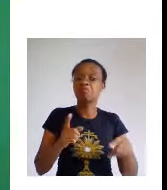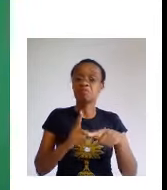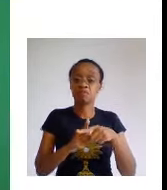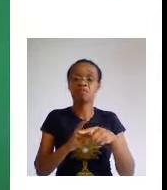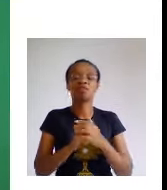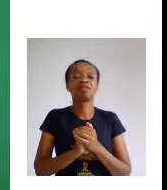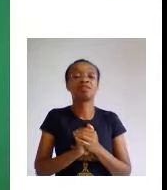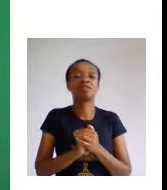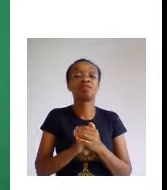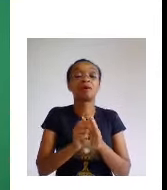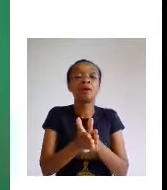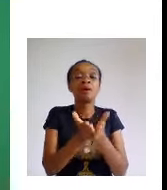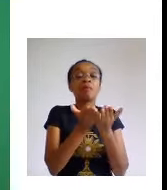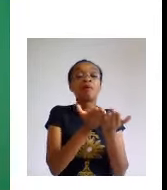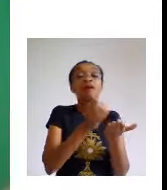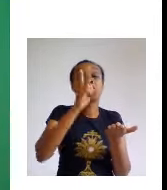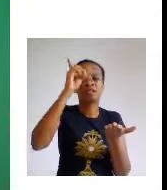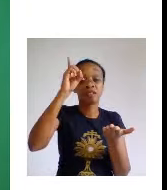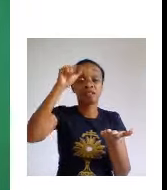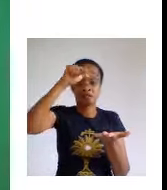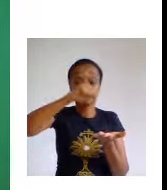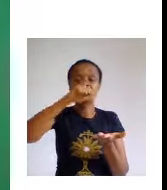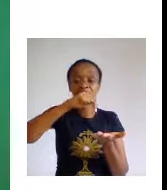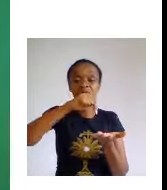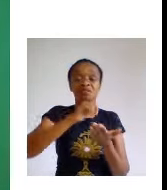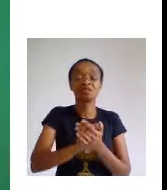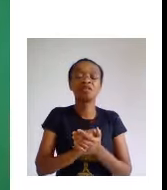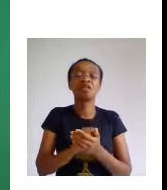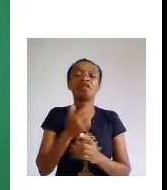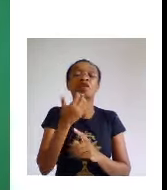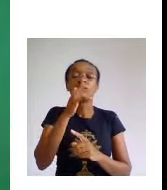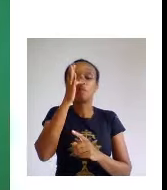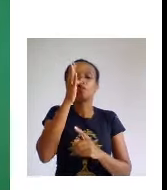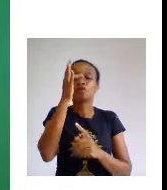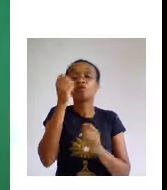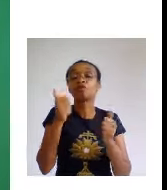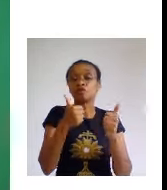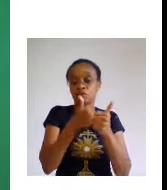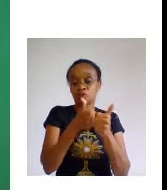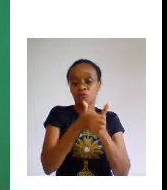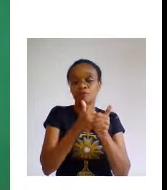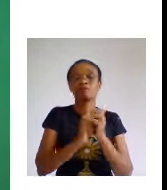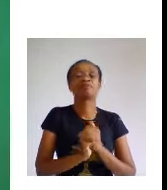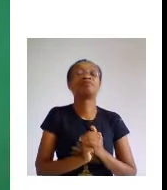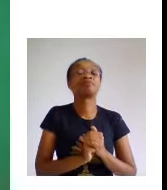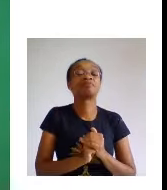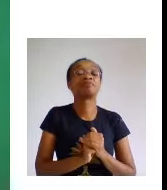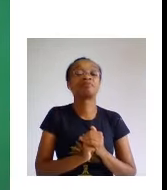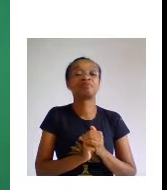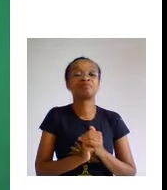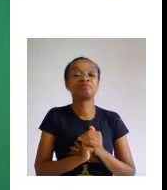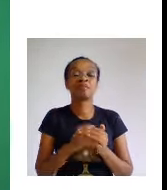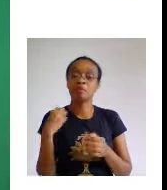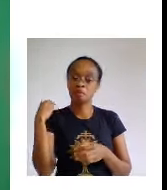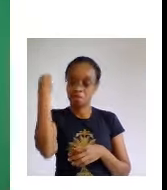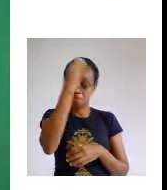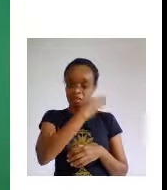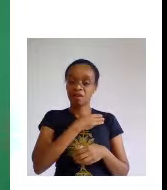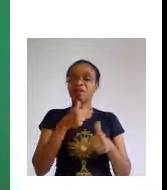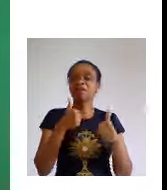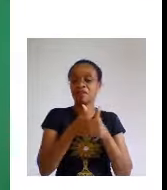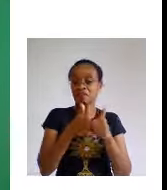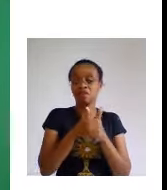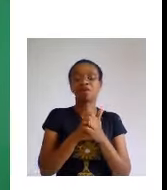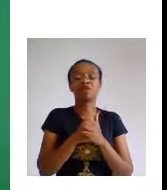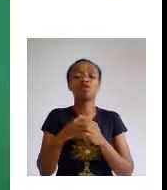dessa mesa uma Bíblia aberta com vasos de flores ao lado e também imagens de Nossa Senhora. Muito bem.